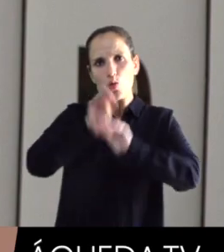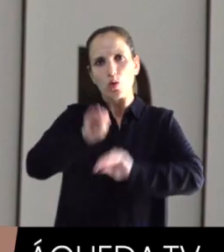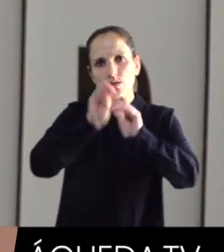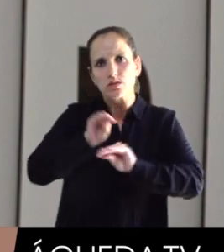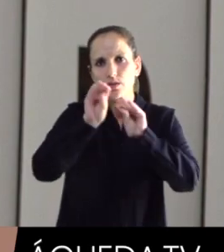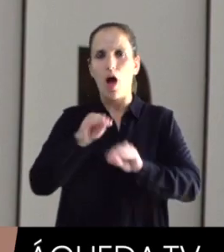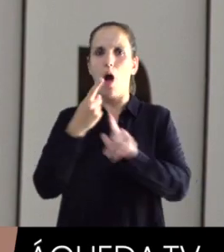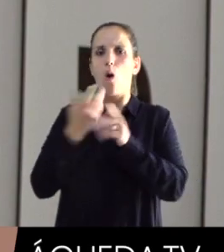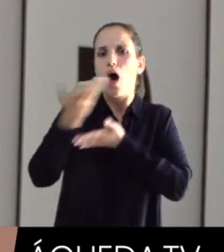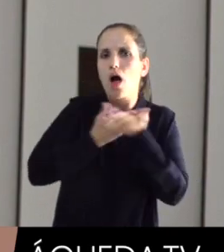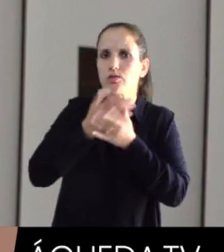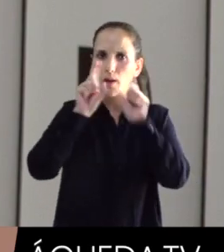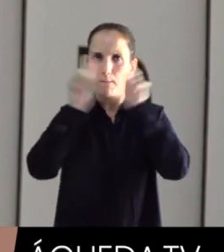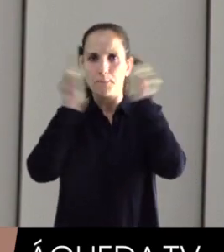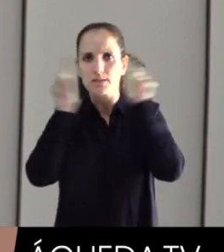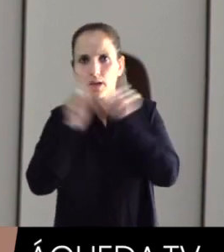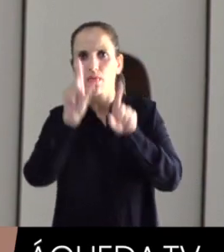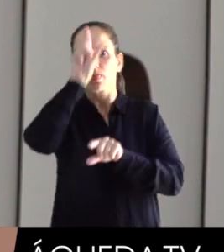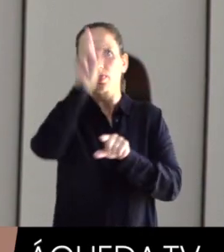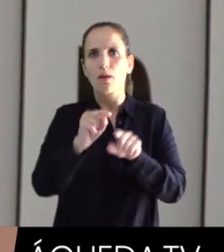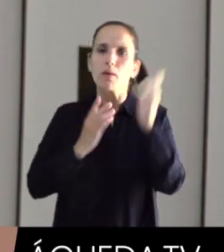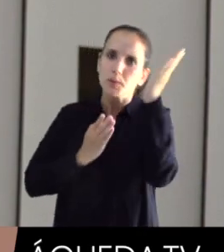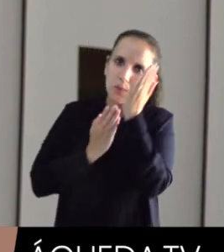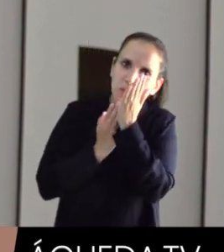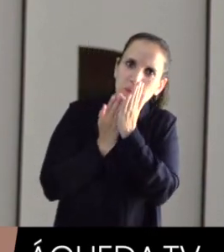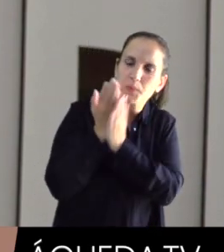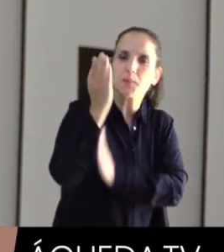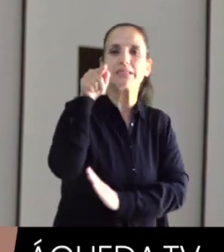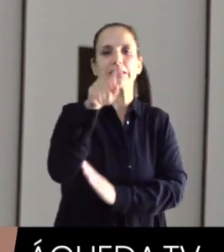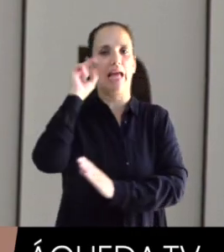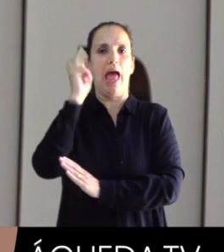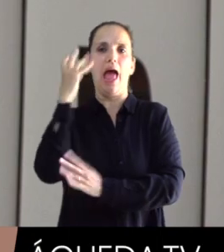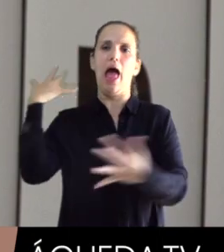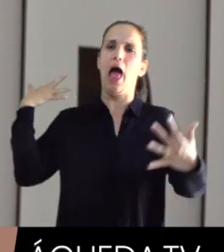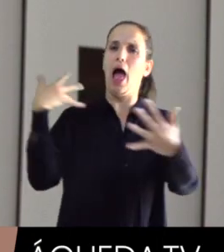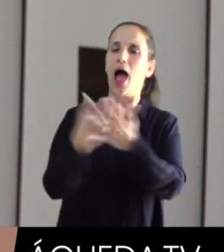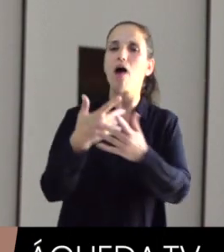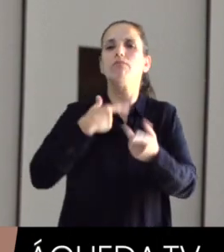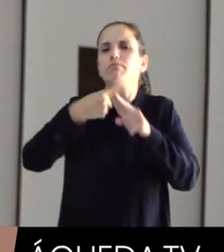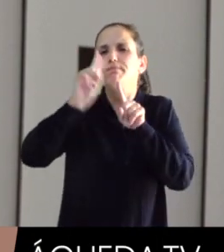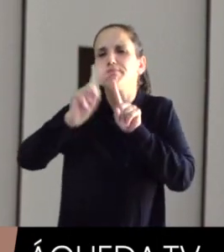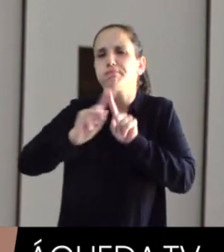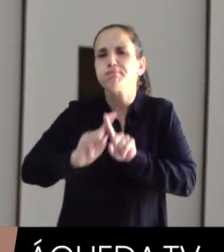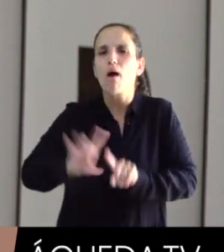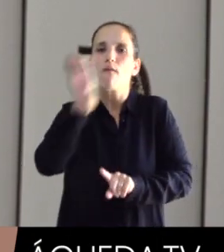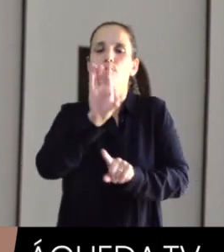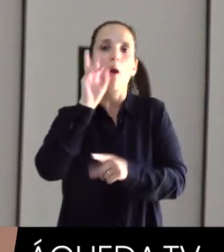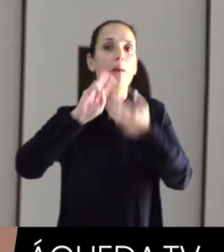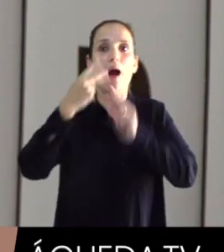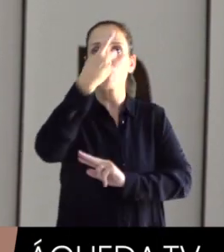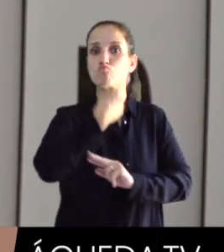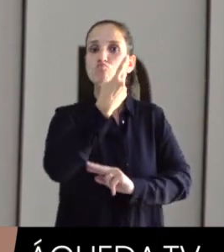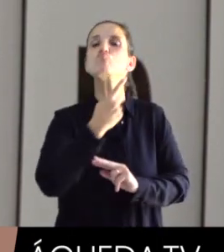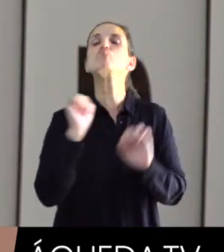educação, das relações empresariais e que durante todos estes anos têm sido diversas as formas que estas duas